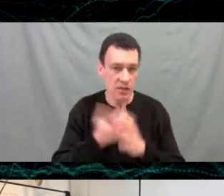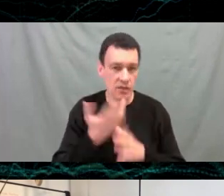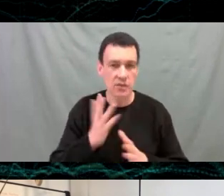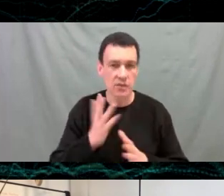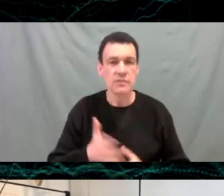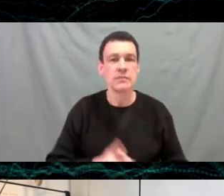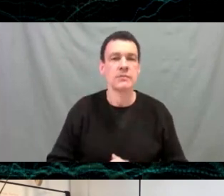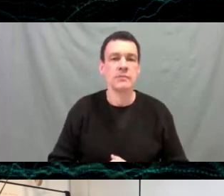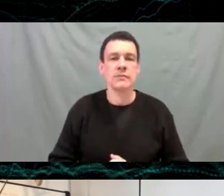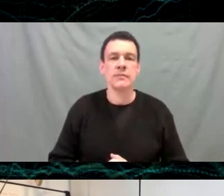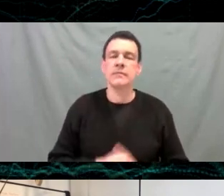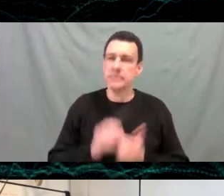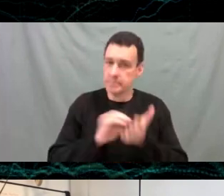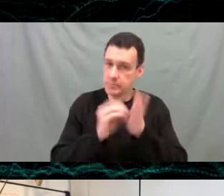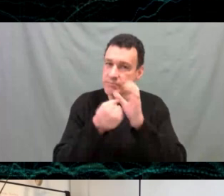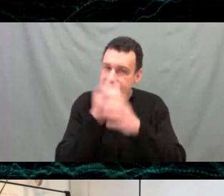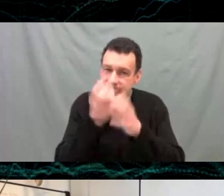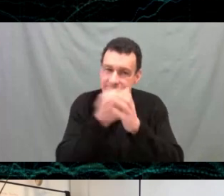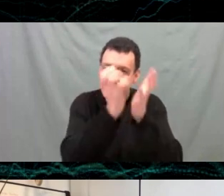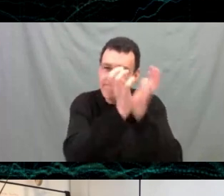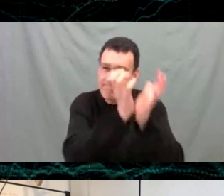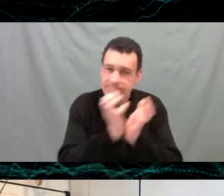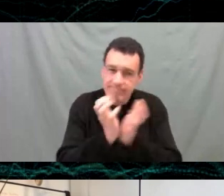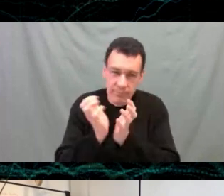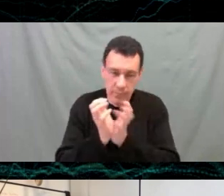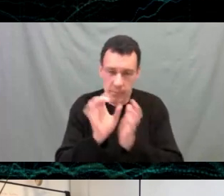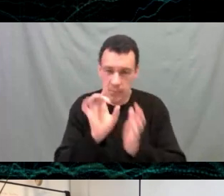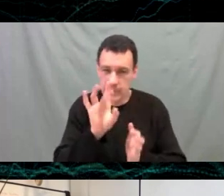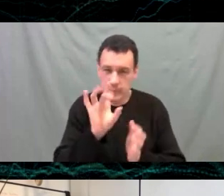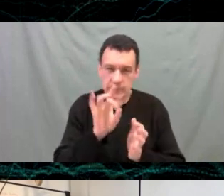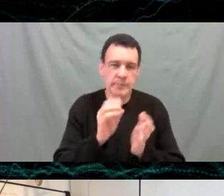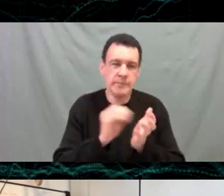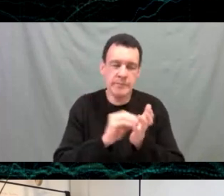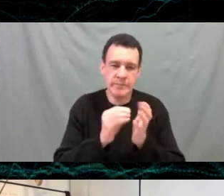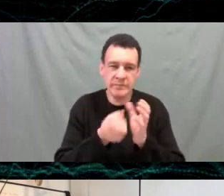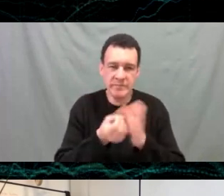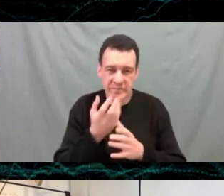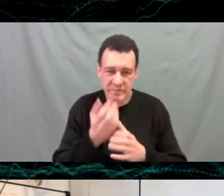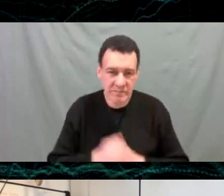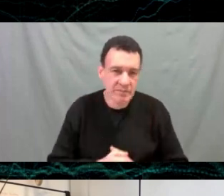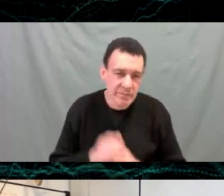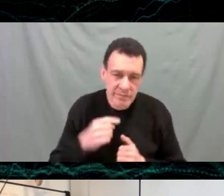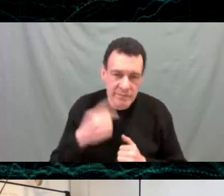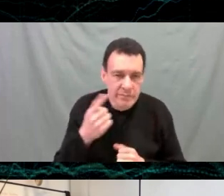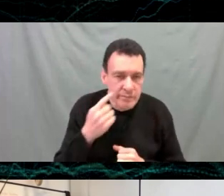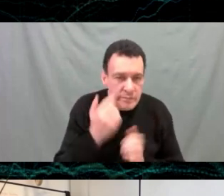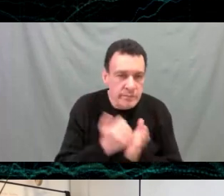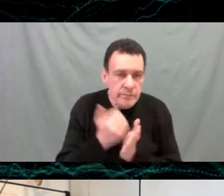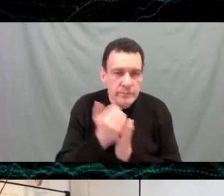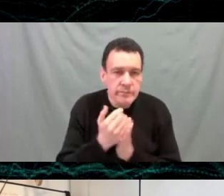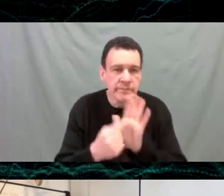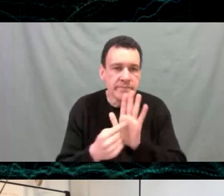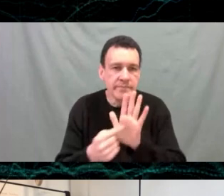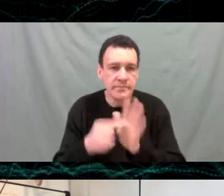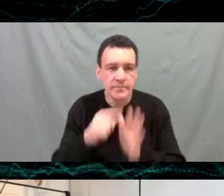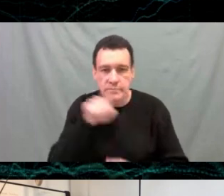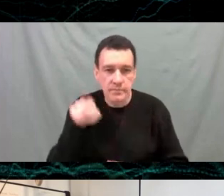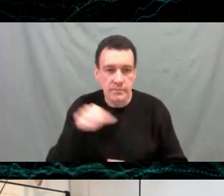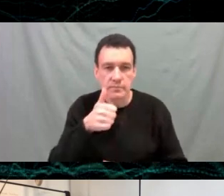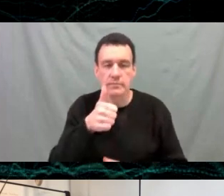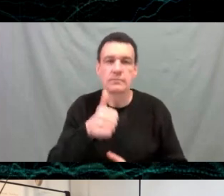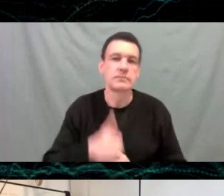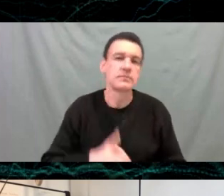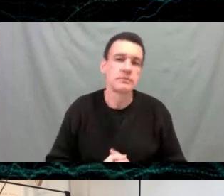coisinhas. Enquanto isso, eu vou mostrando mais algumas coisinhas para vocês aqui. Então, a ideia é exatamente